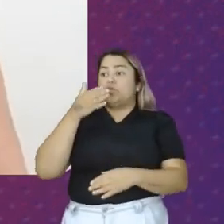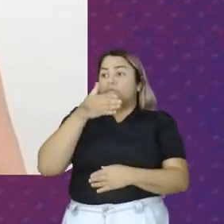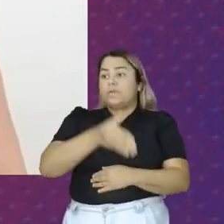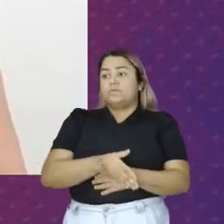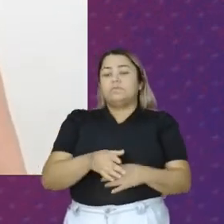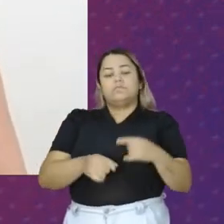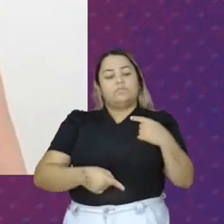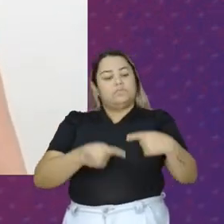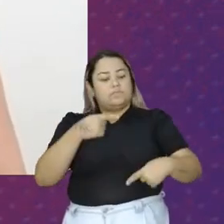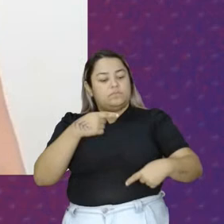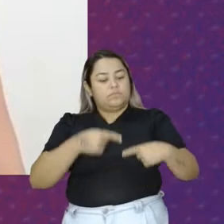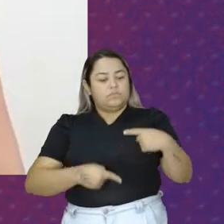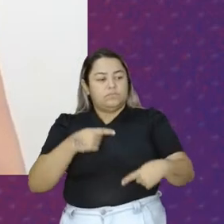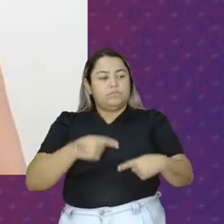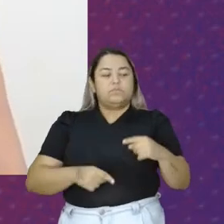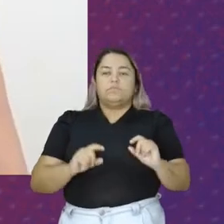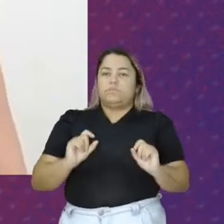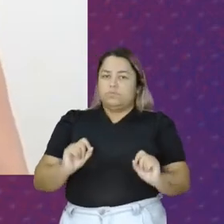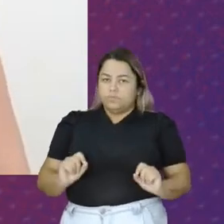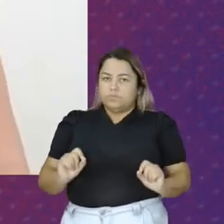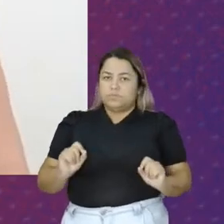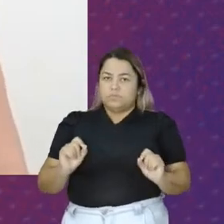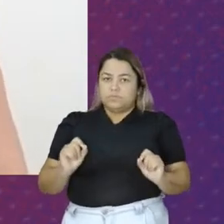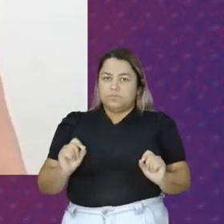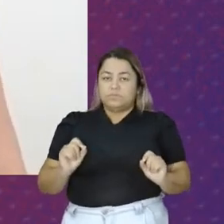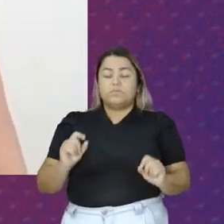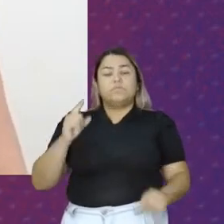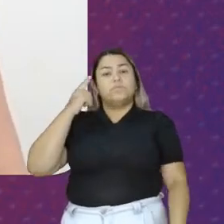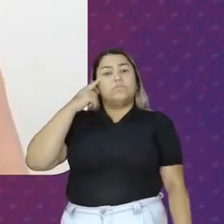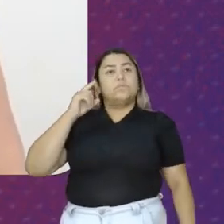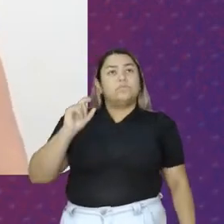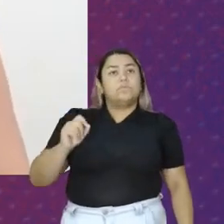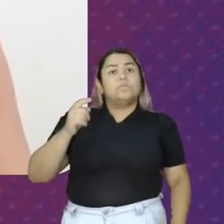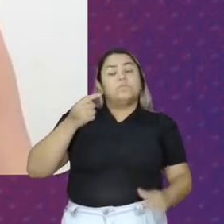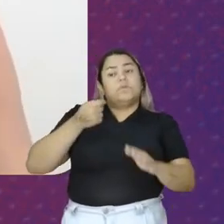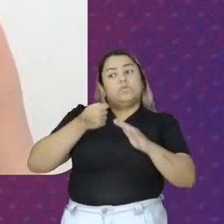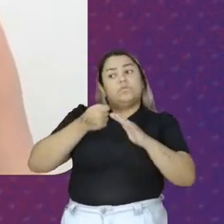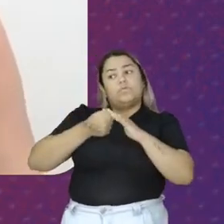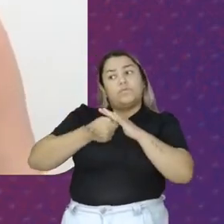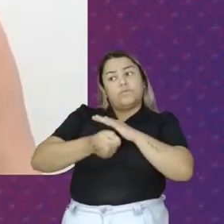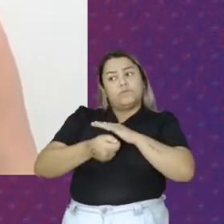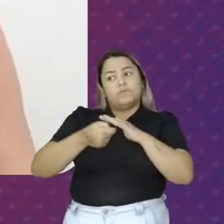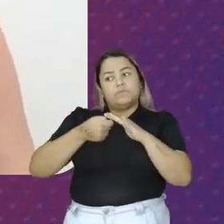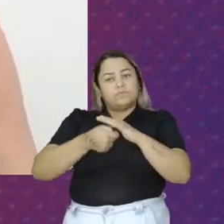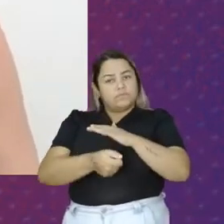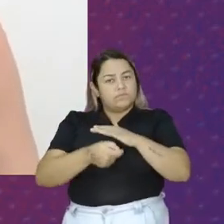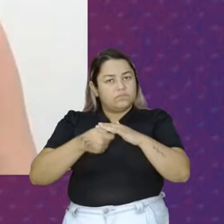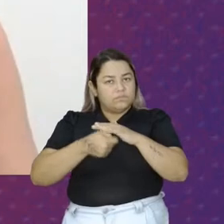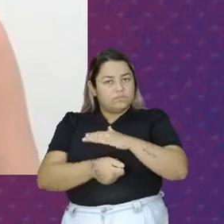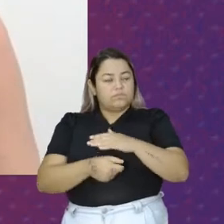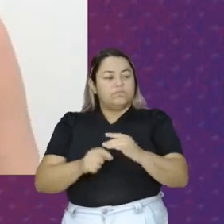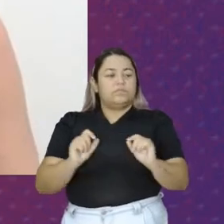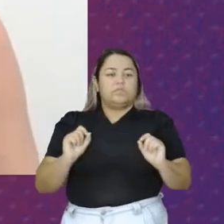participação política, né? Aí, quando nós pensamos no financiamento, na cota para